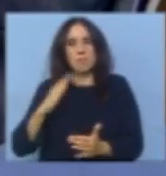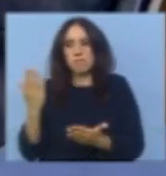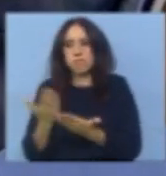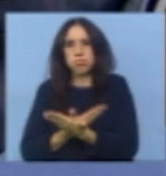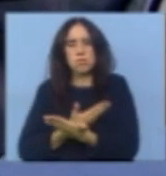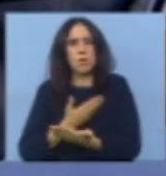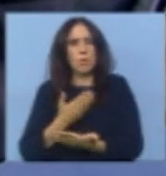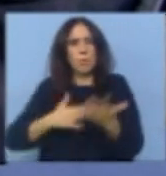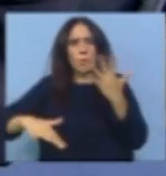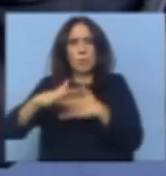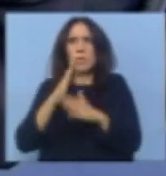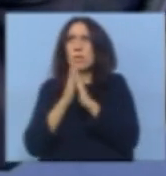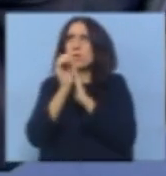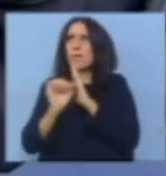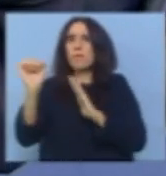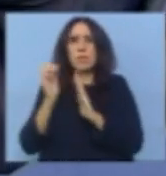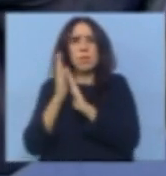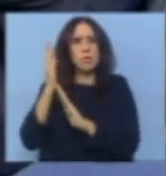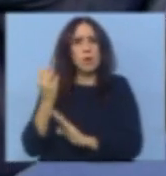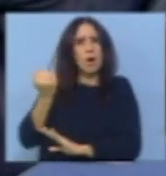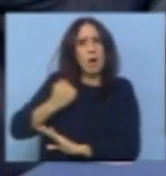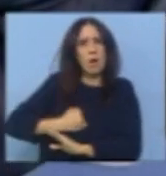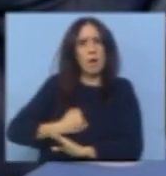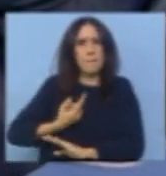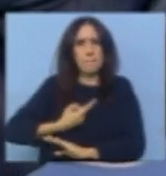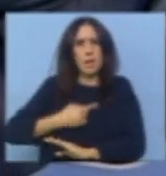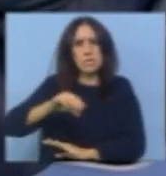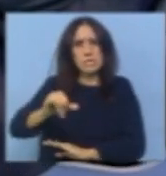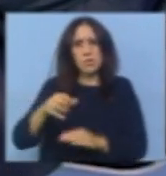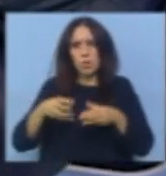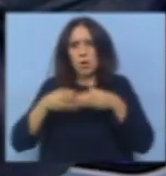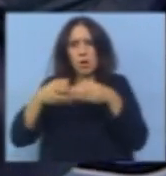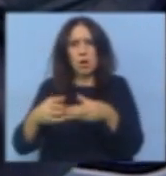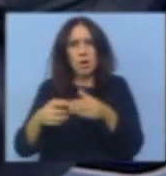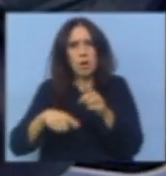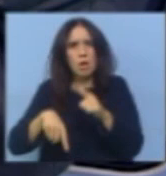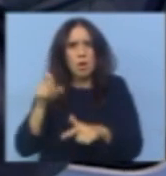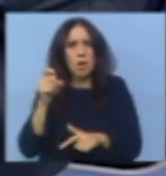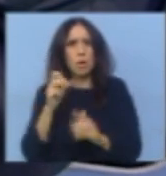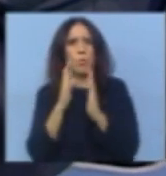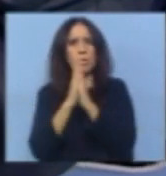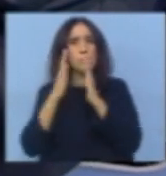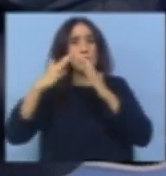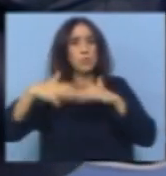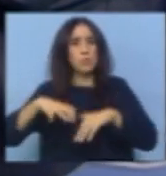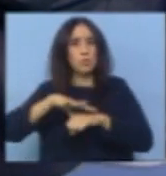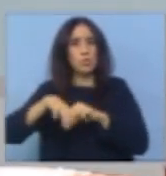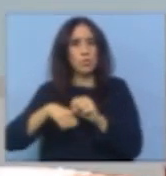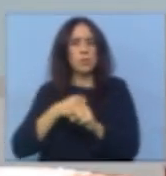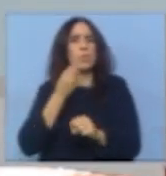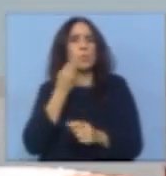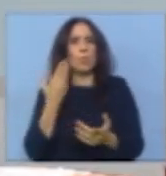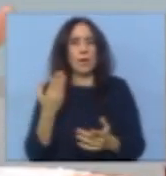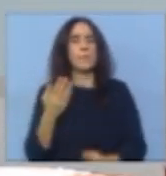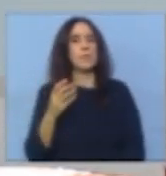é, Deus abandona-nos, Deus, e agora ainda para mais deportados para outro sítio. O templo é destruído. Como é que é? E então este